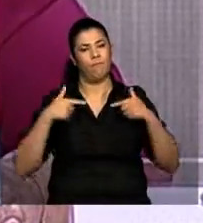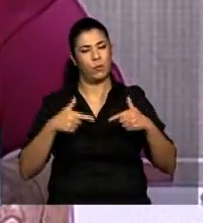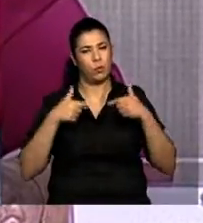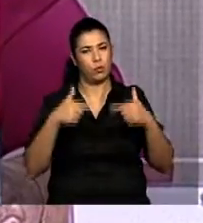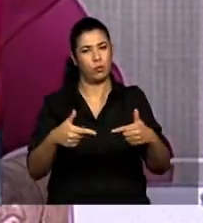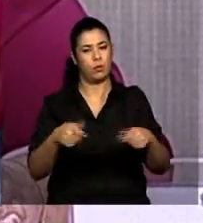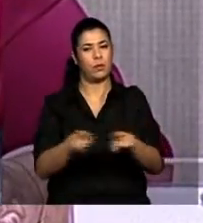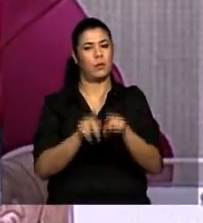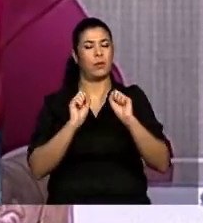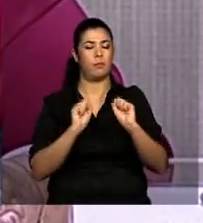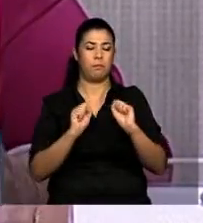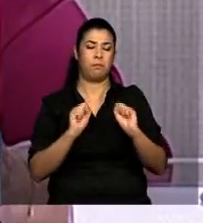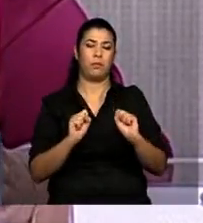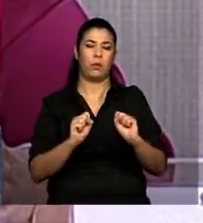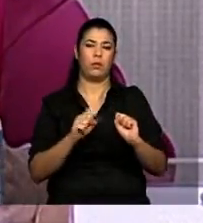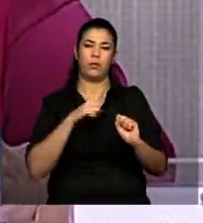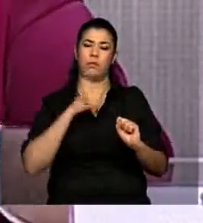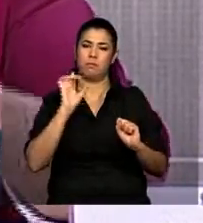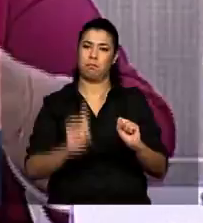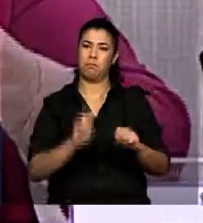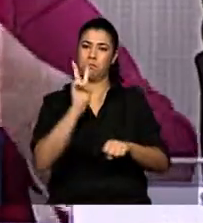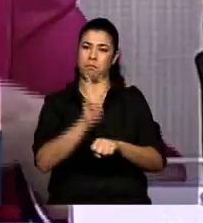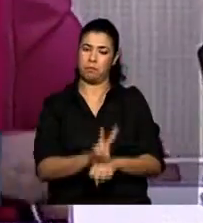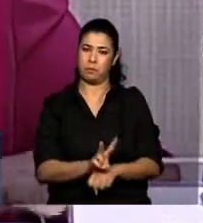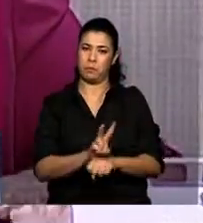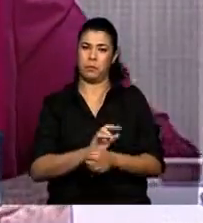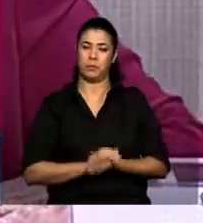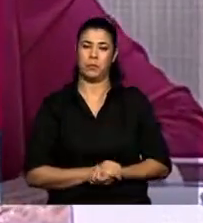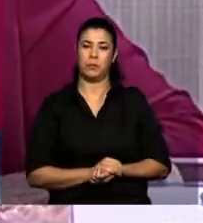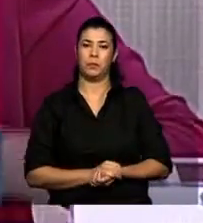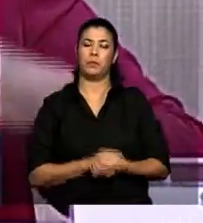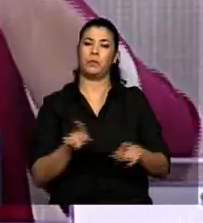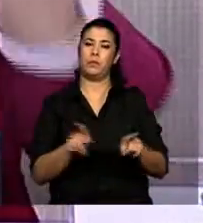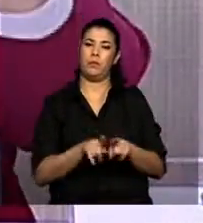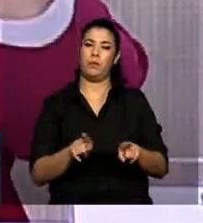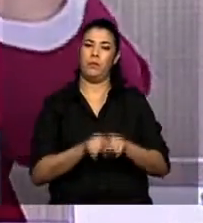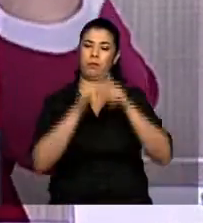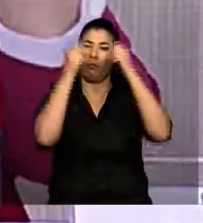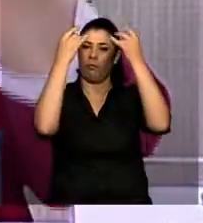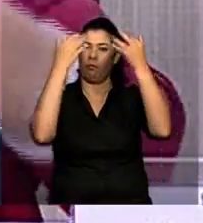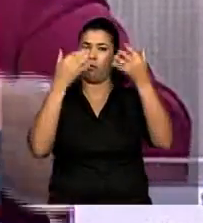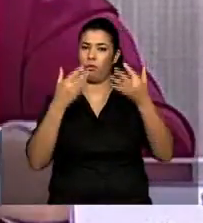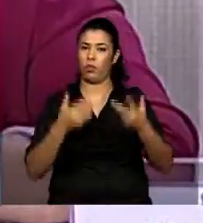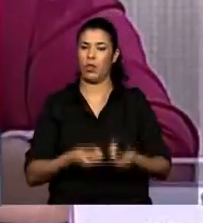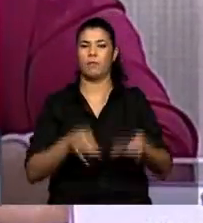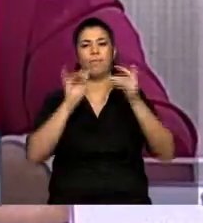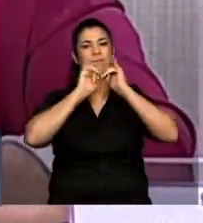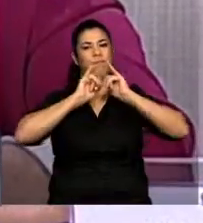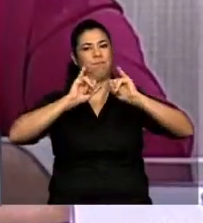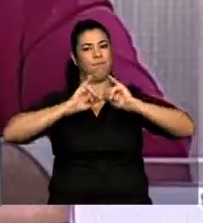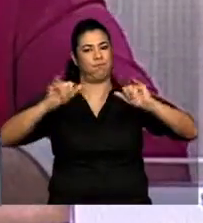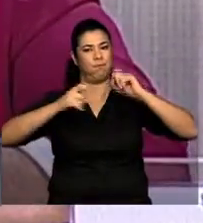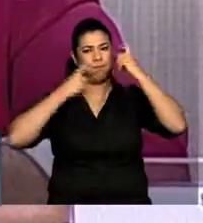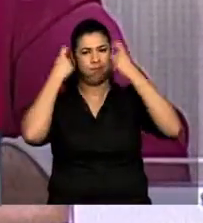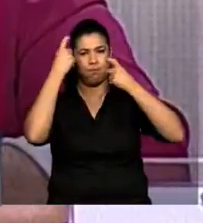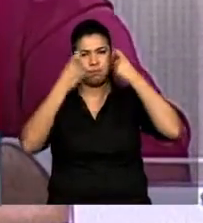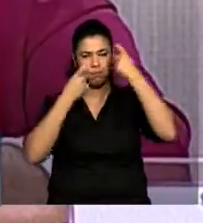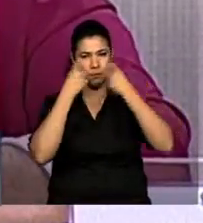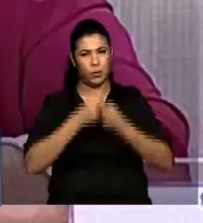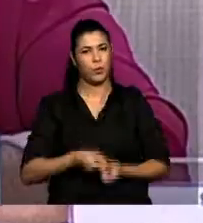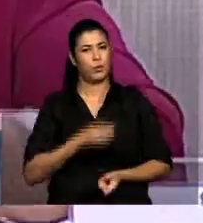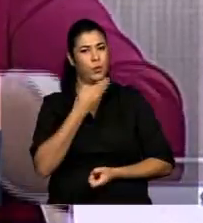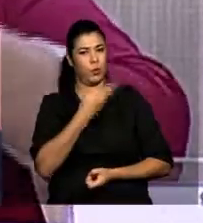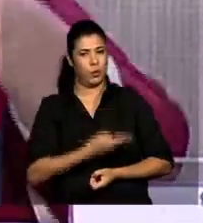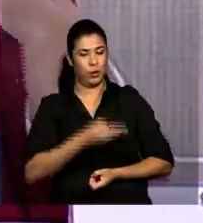que isto seja garantido. Eu quero dizer que os dados são realmente muito preocupantes, o que o Ouro já colocou.